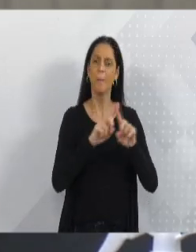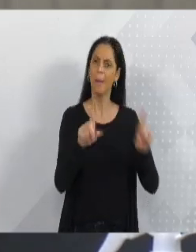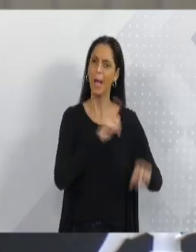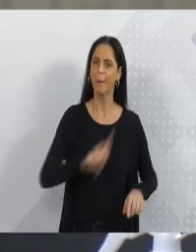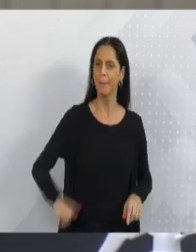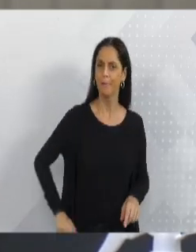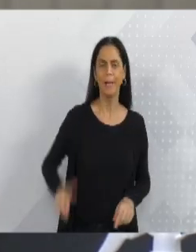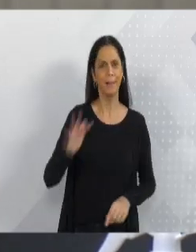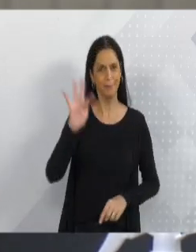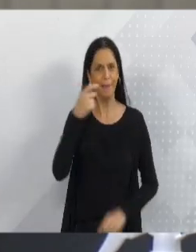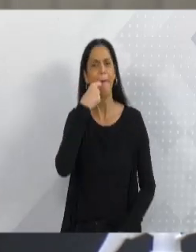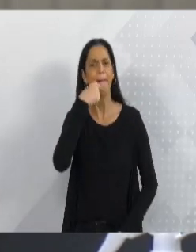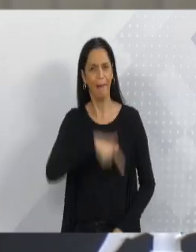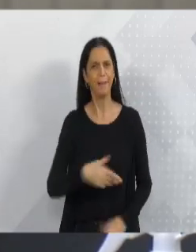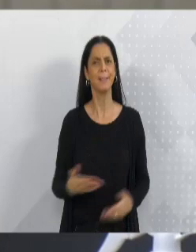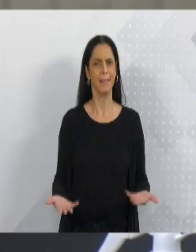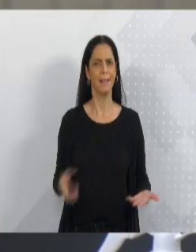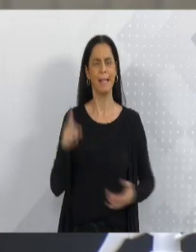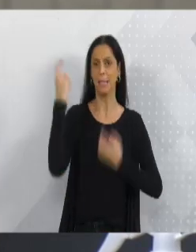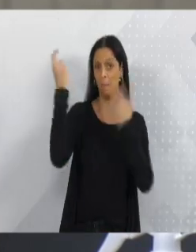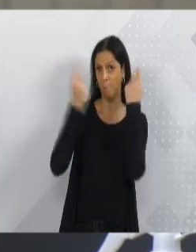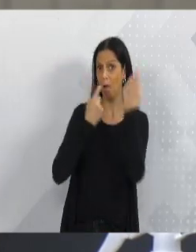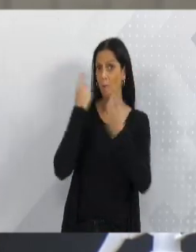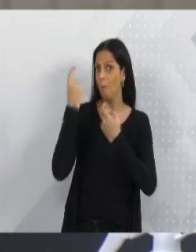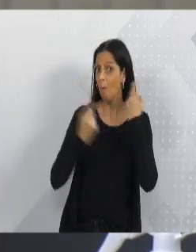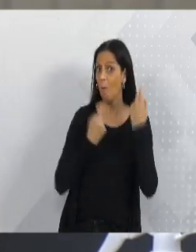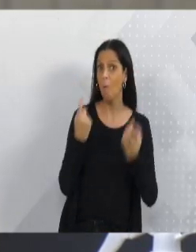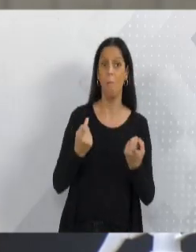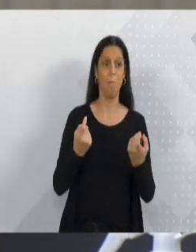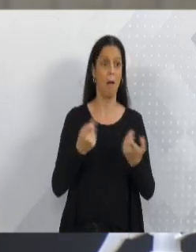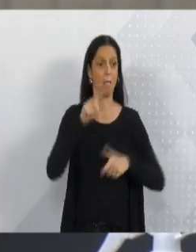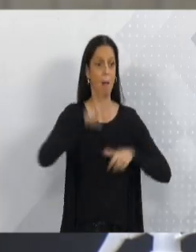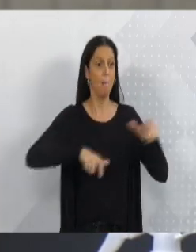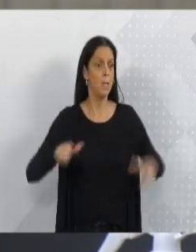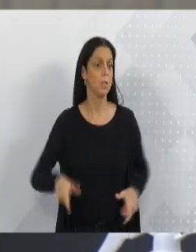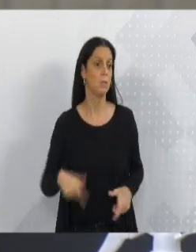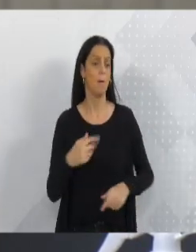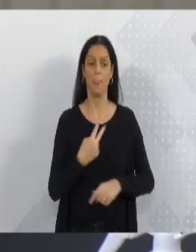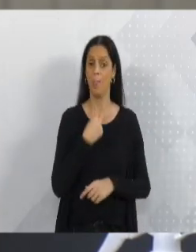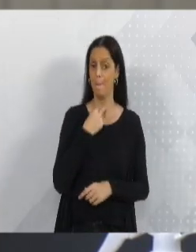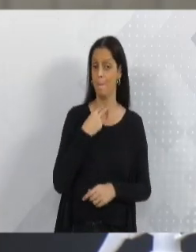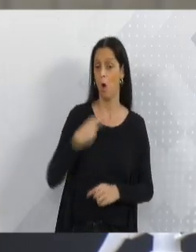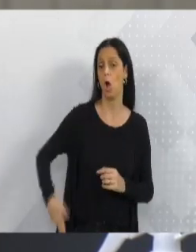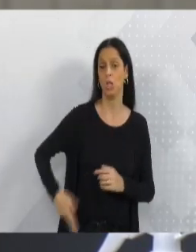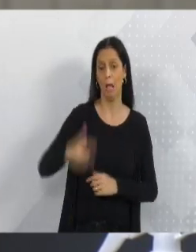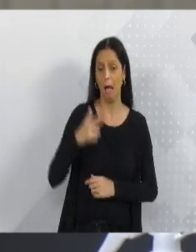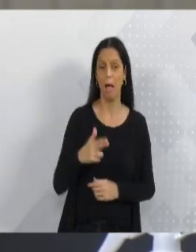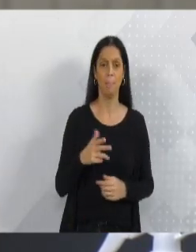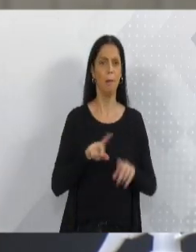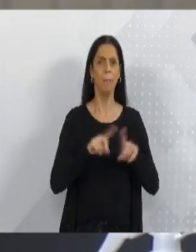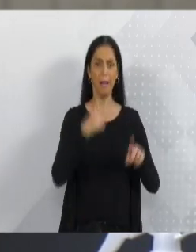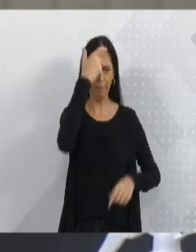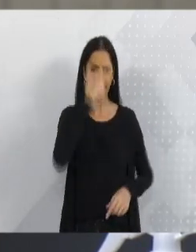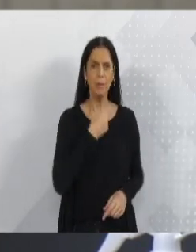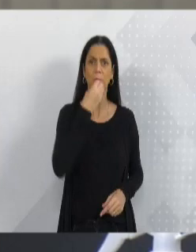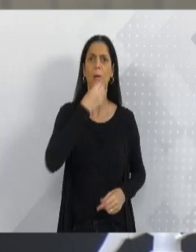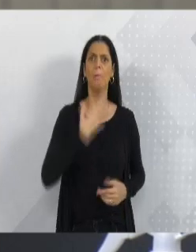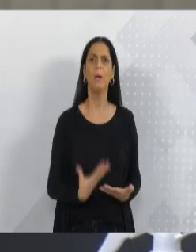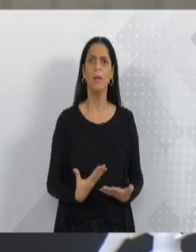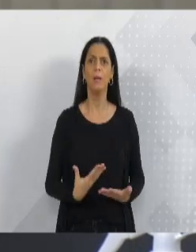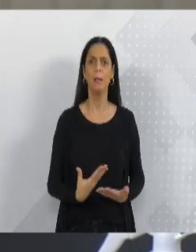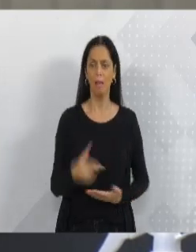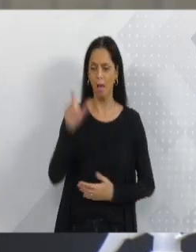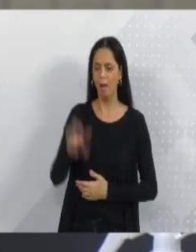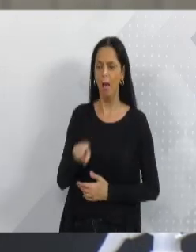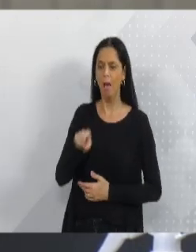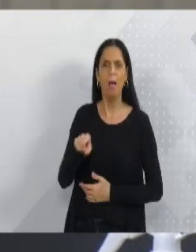federal, ele se importa a desarmar o cidadão de bem, mas não se importa